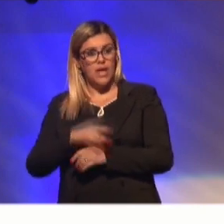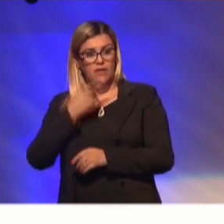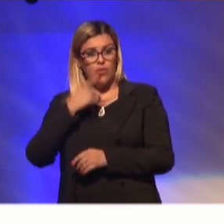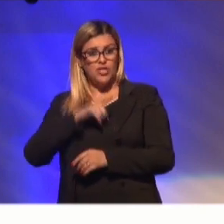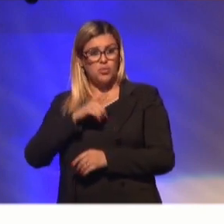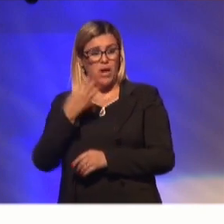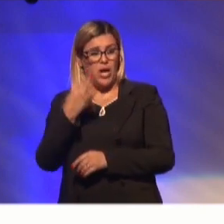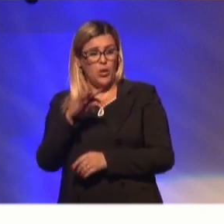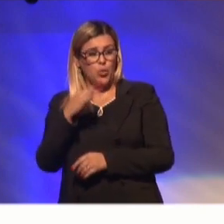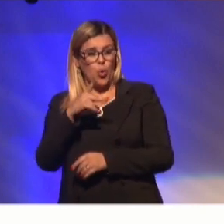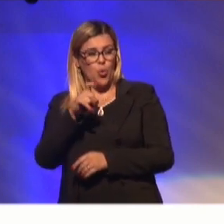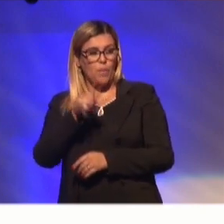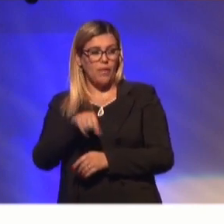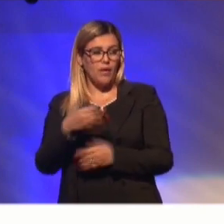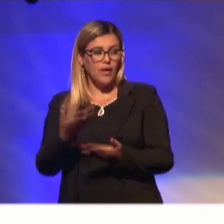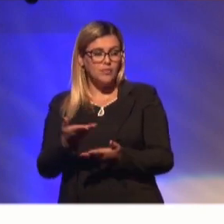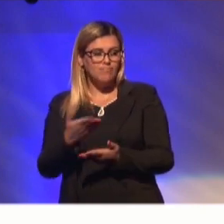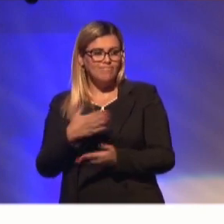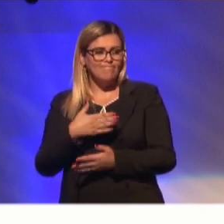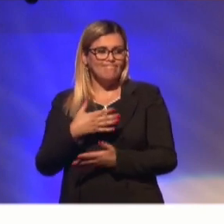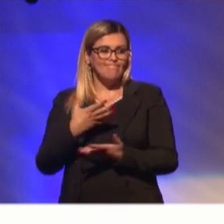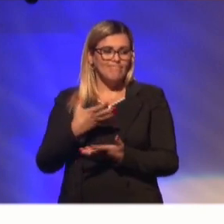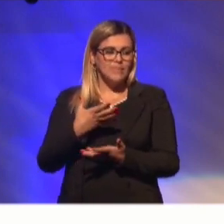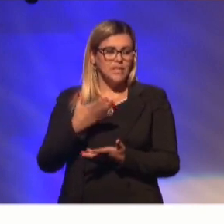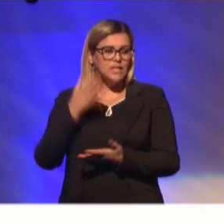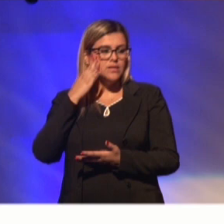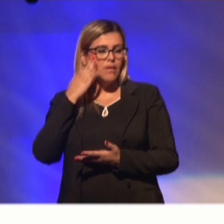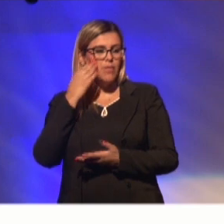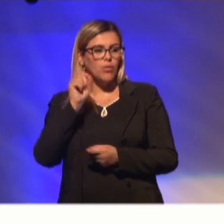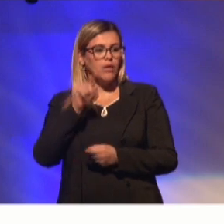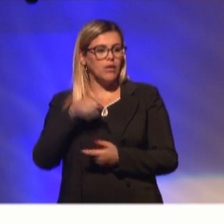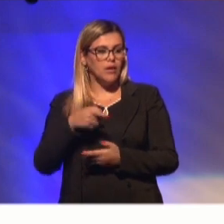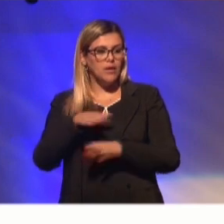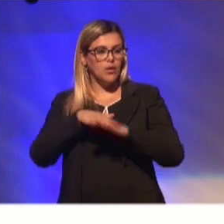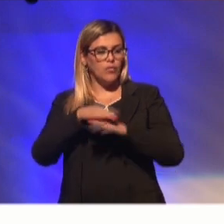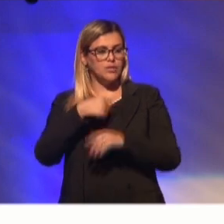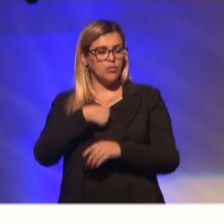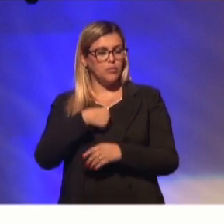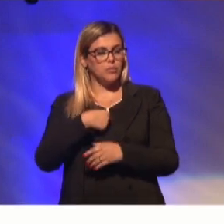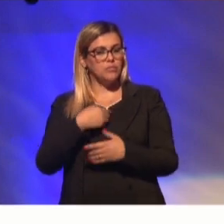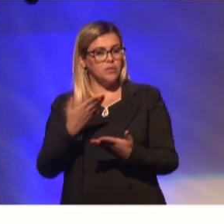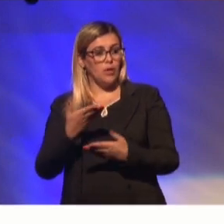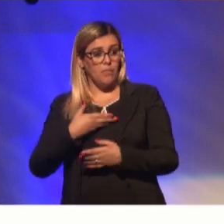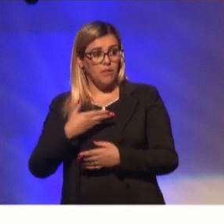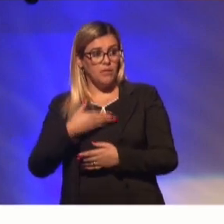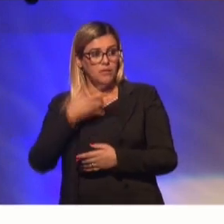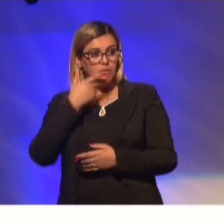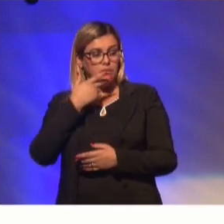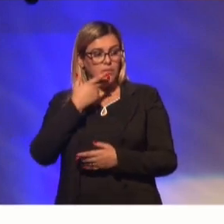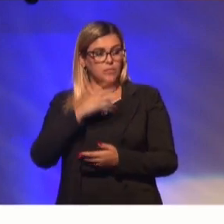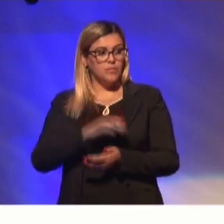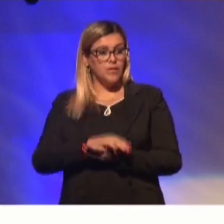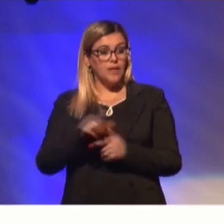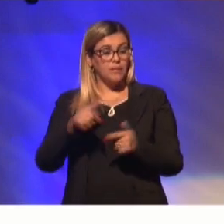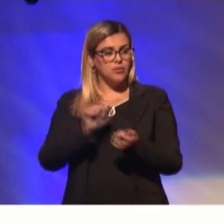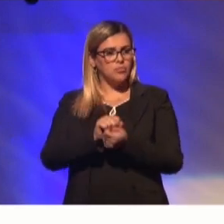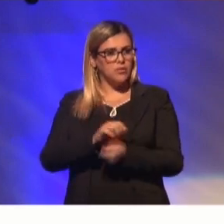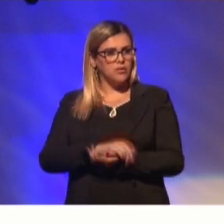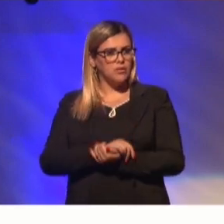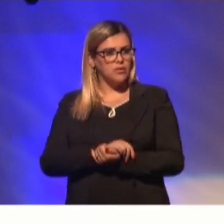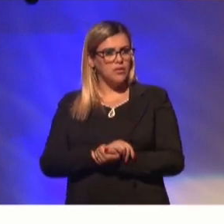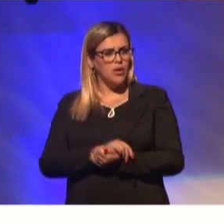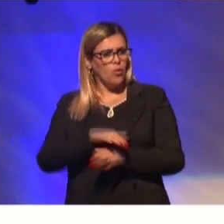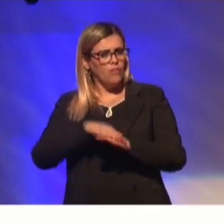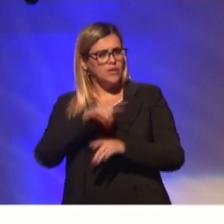que tinha uma dor no pé, e que gostaria, e que iria falar comigo. Aí a colega fisioterapeuta, que inclusive trabalha comigo, falou, não, fala